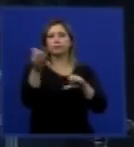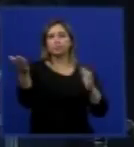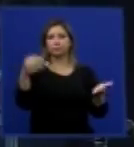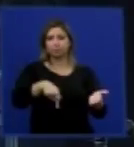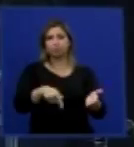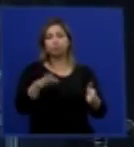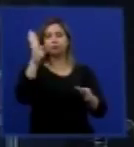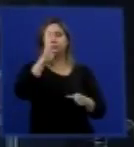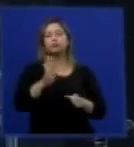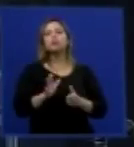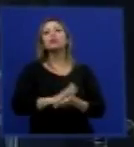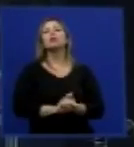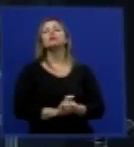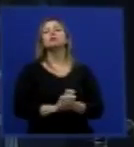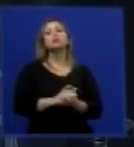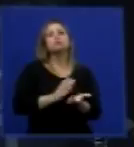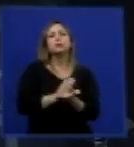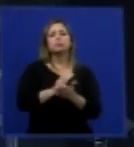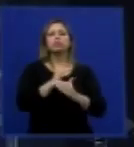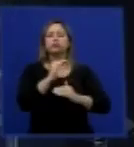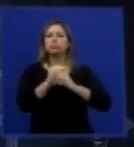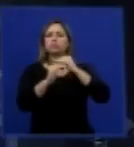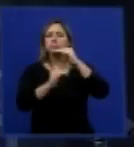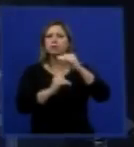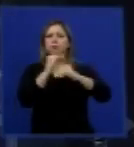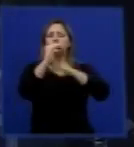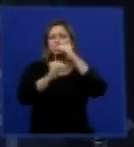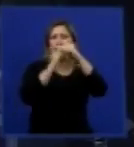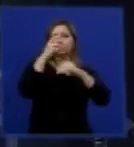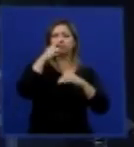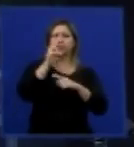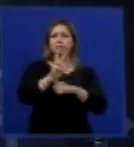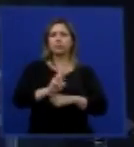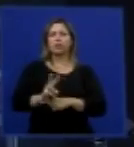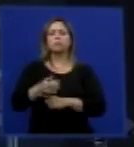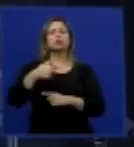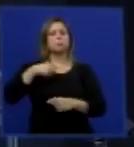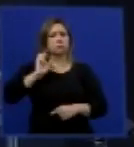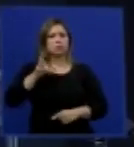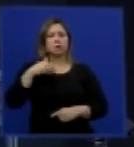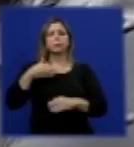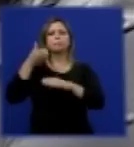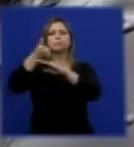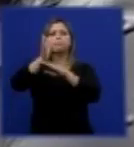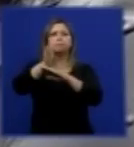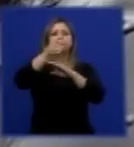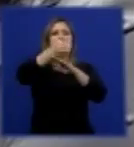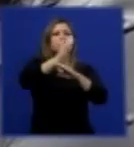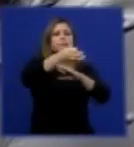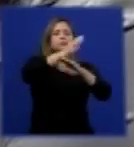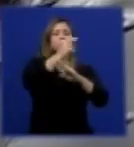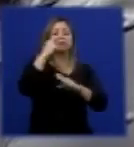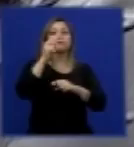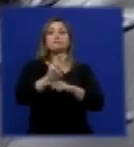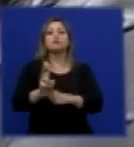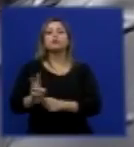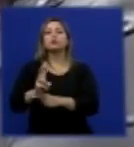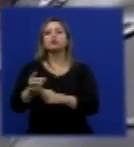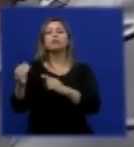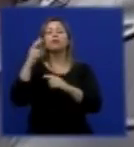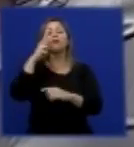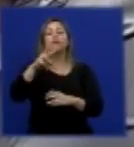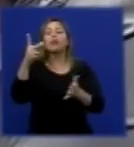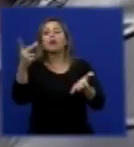importar todo o processo produtivo e eu fui pessoalmente em todos esses estágios e até a destinação